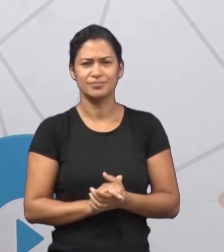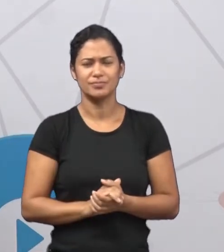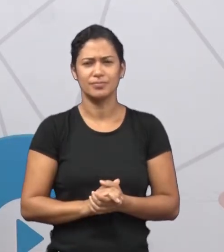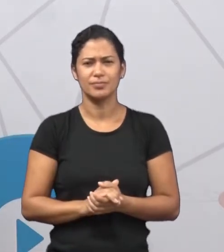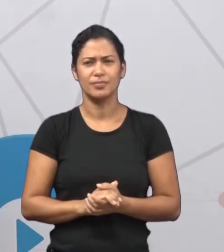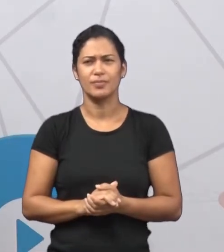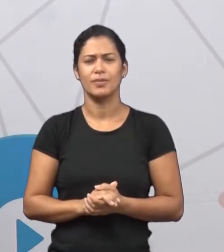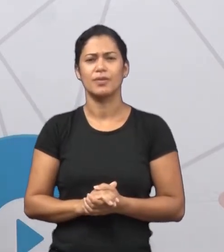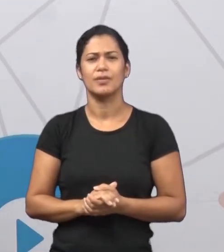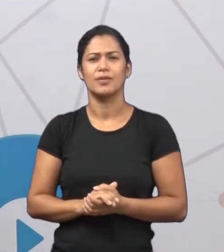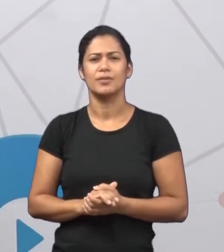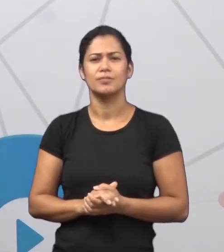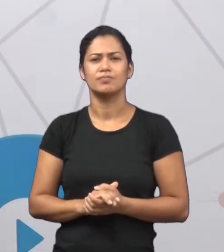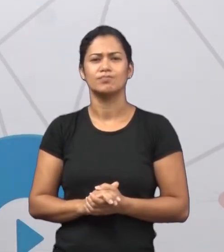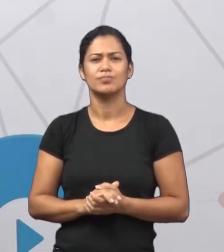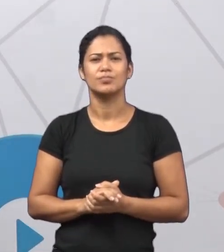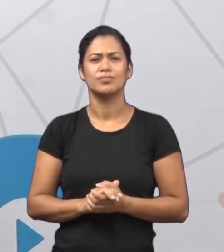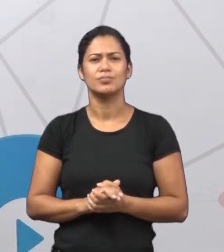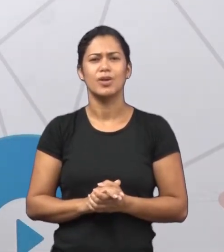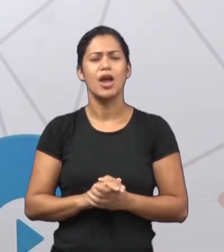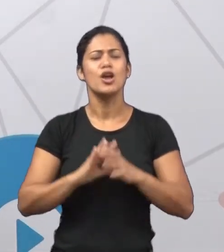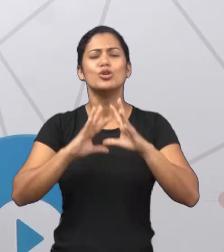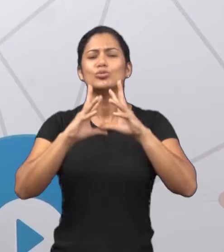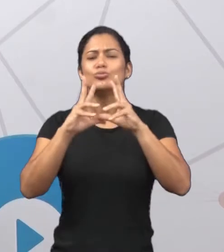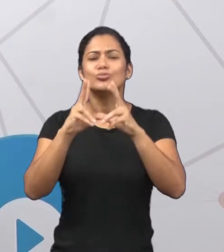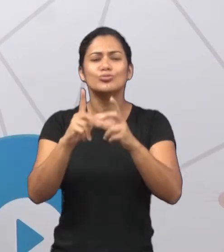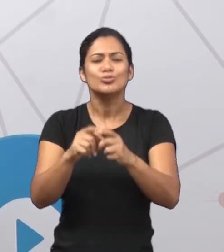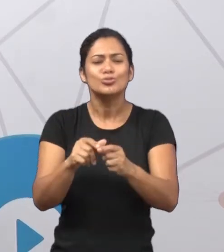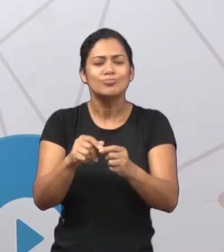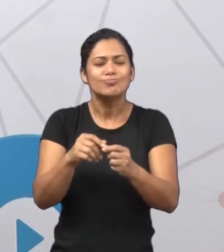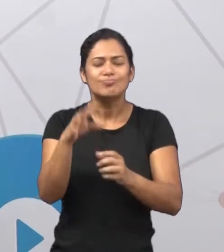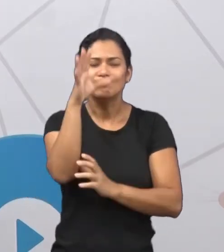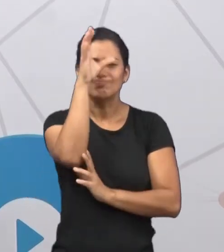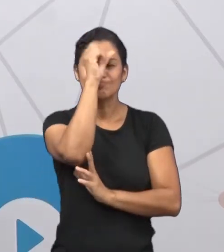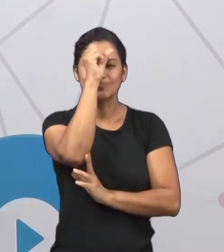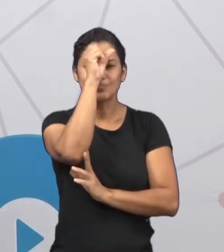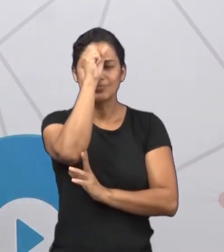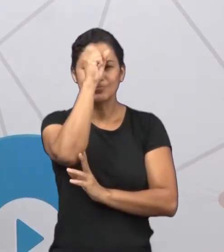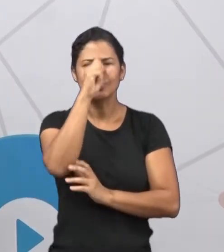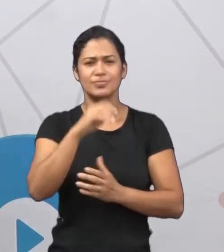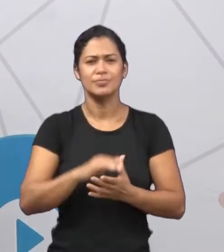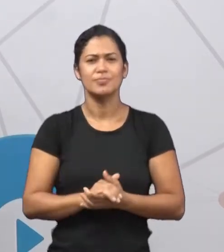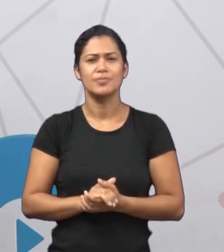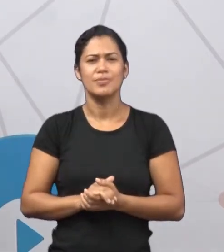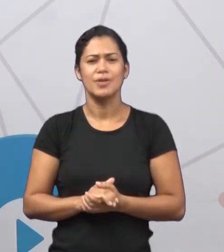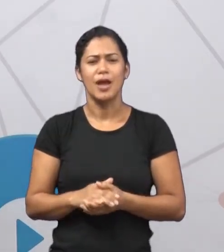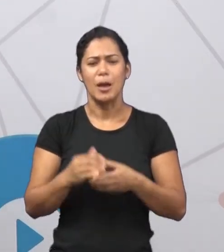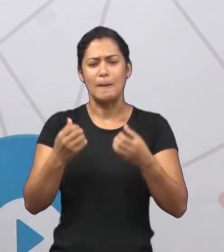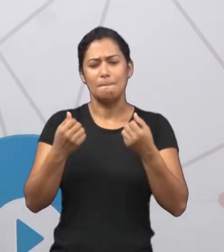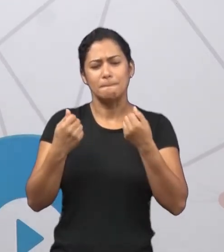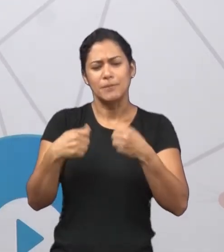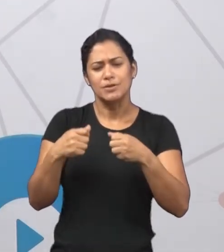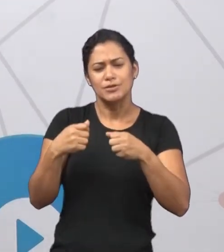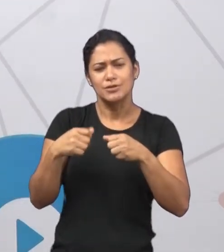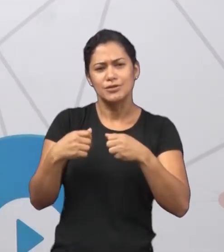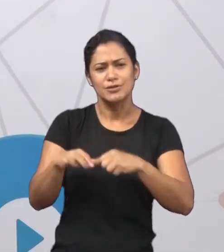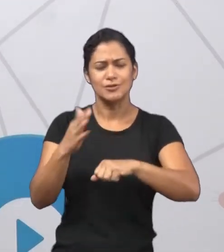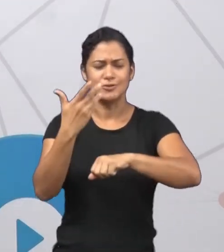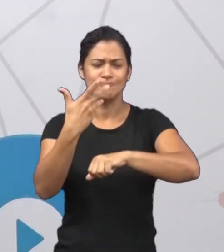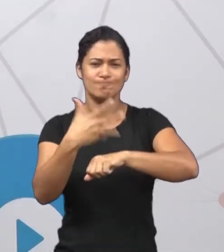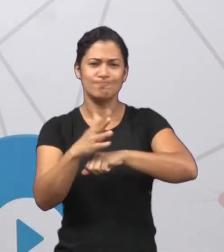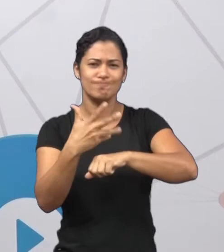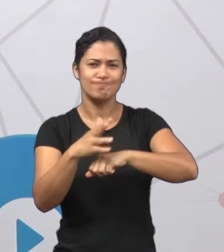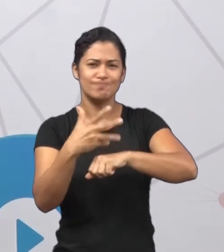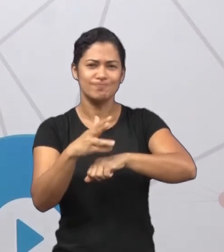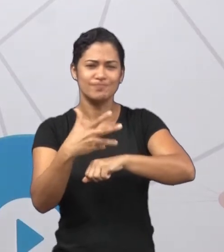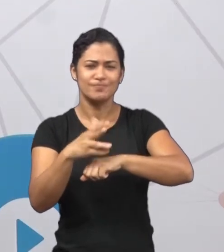falo sempre, tudo que nós aprendemos nós devemos fazer o quê? Colocar em prática. Se eu